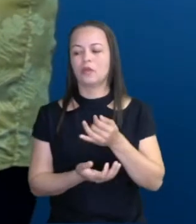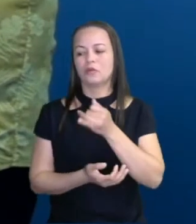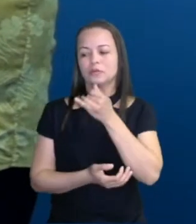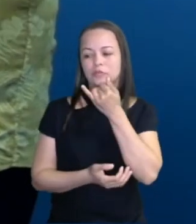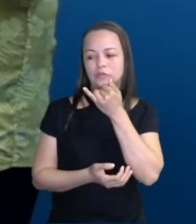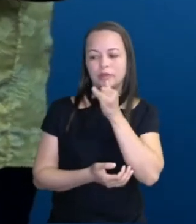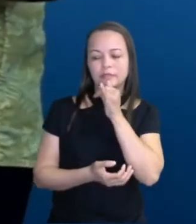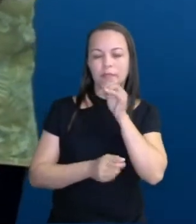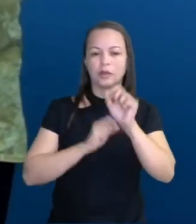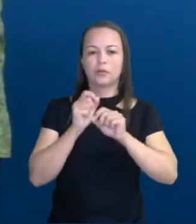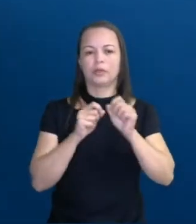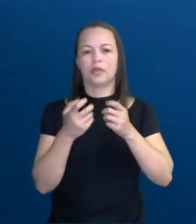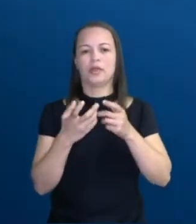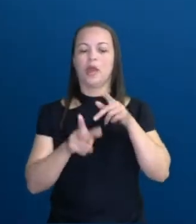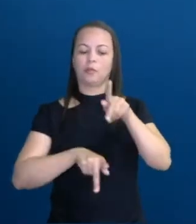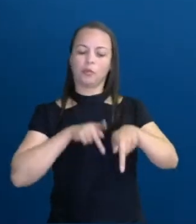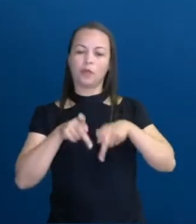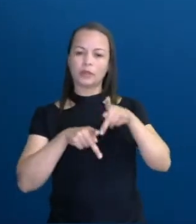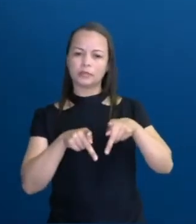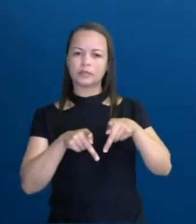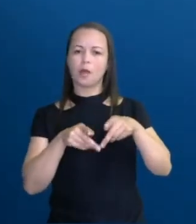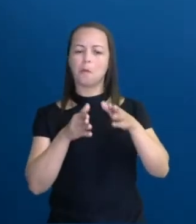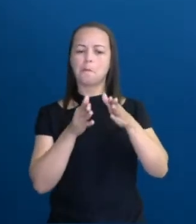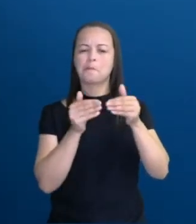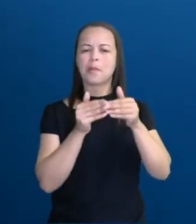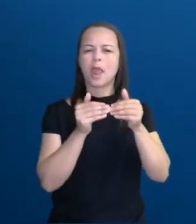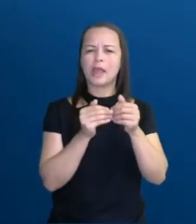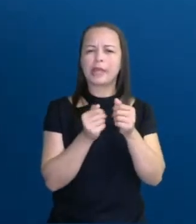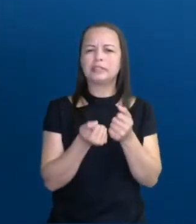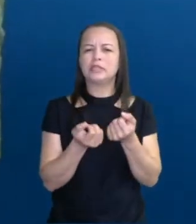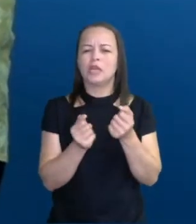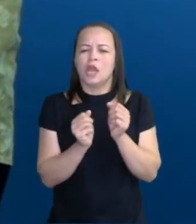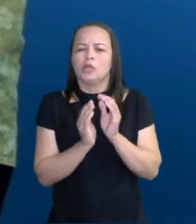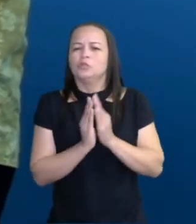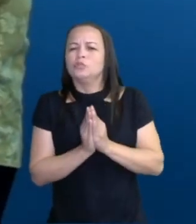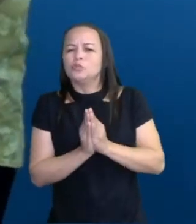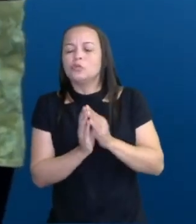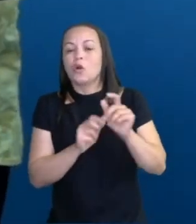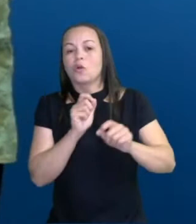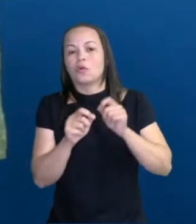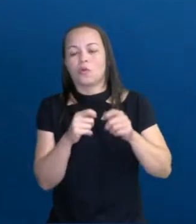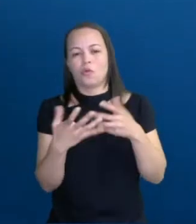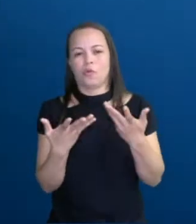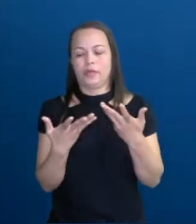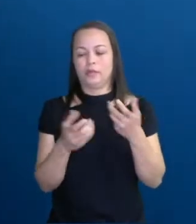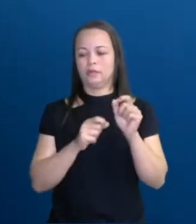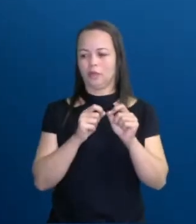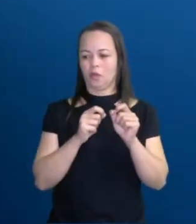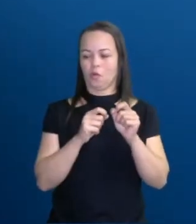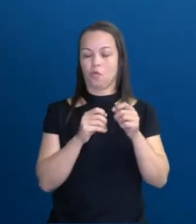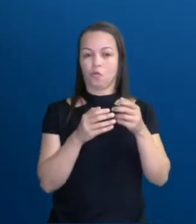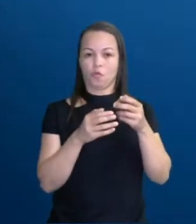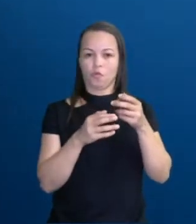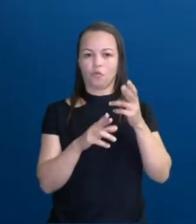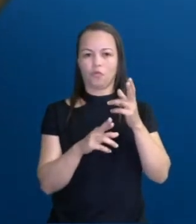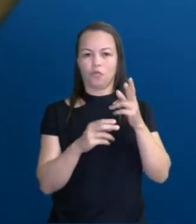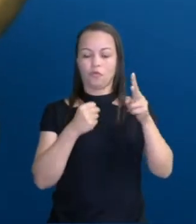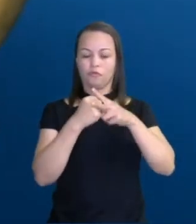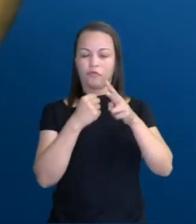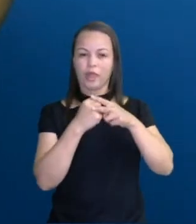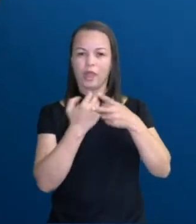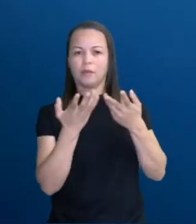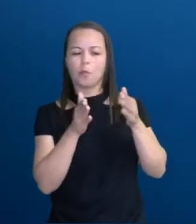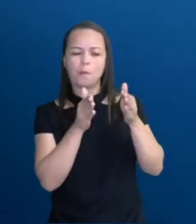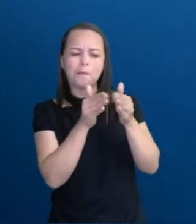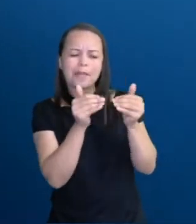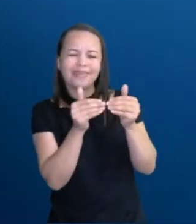a população pede o que percebam que o verbo pedir ele pede um complemento que é justamente